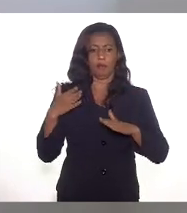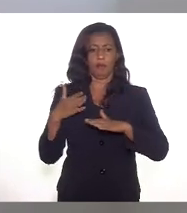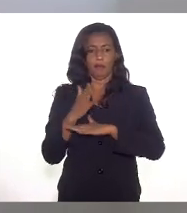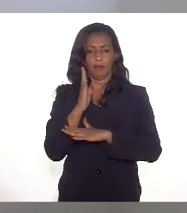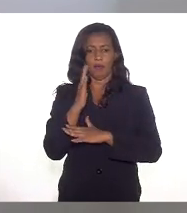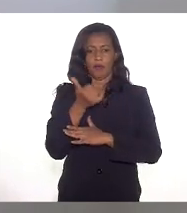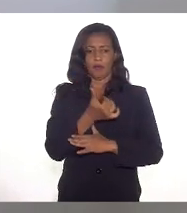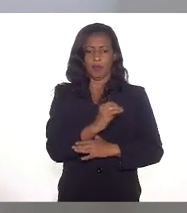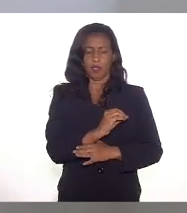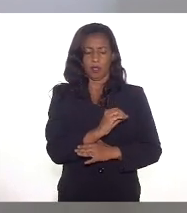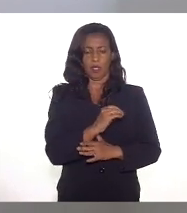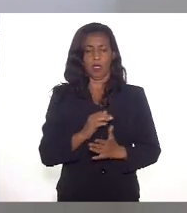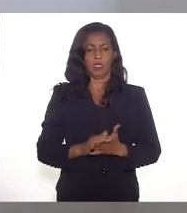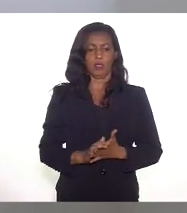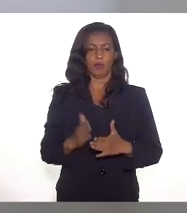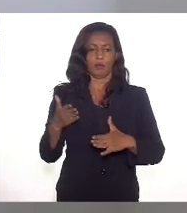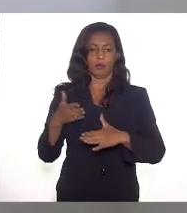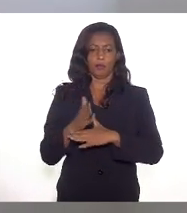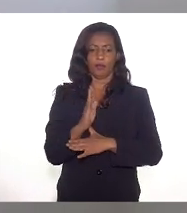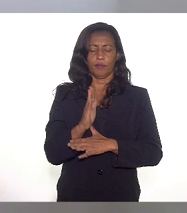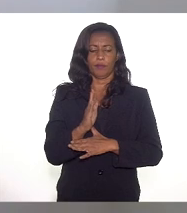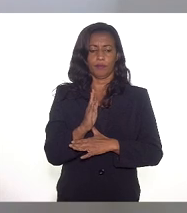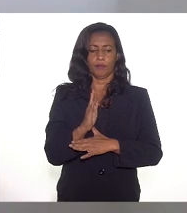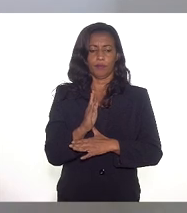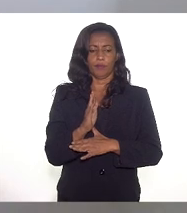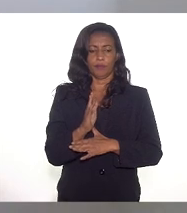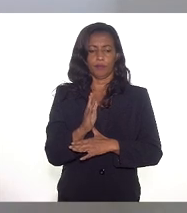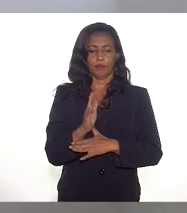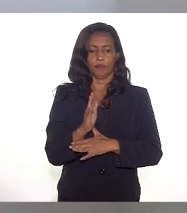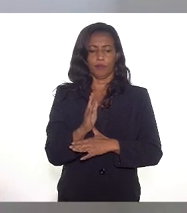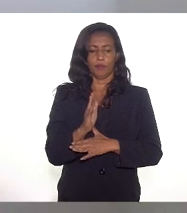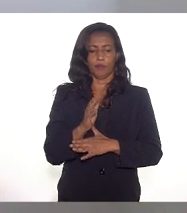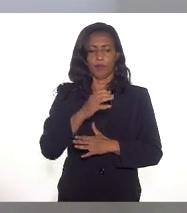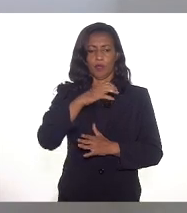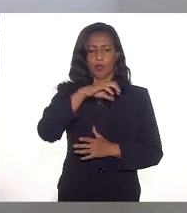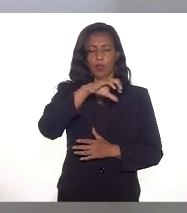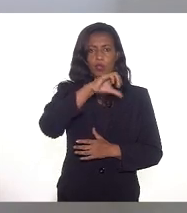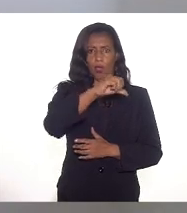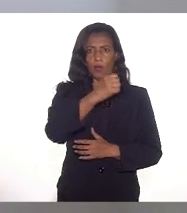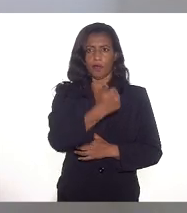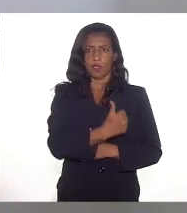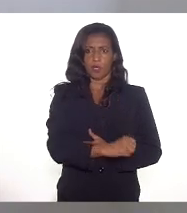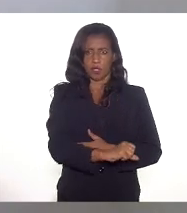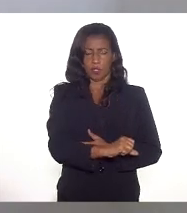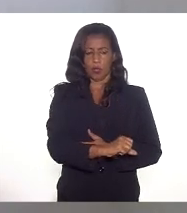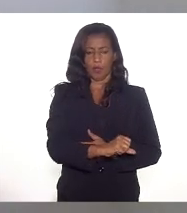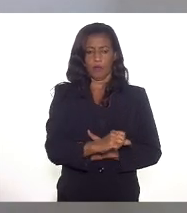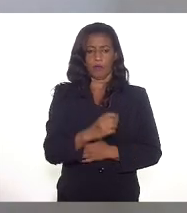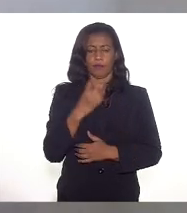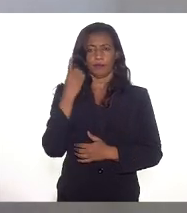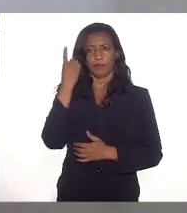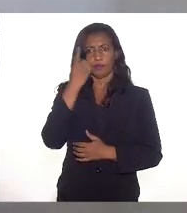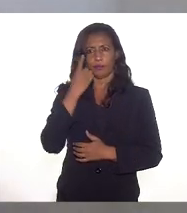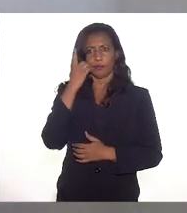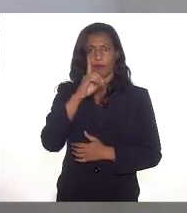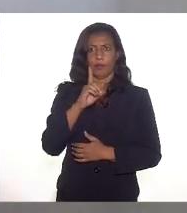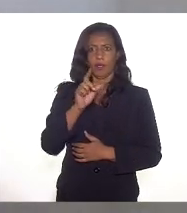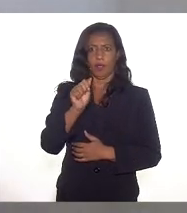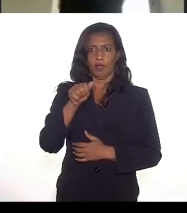Pela aprovação da 10, está prejudicada. E pela aprovação da 9. Ficou a 9 e a 19, deputada Dani. E deputada